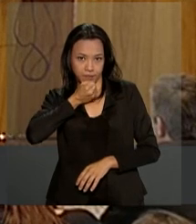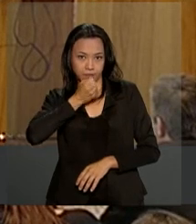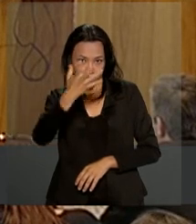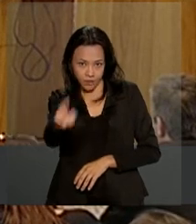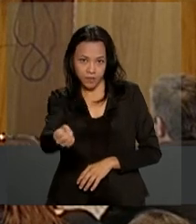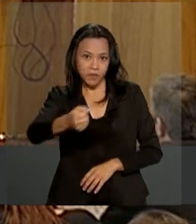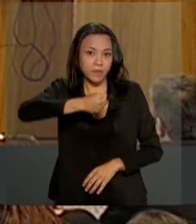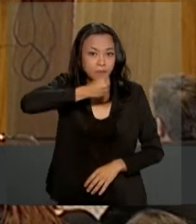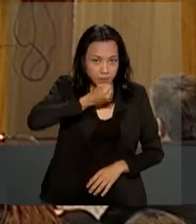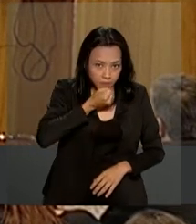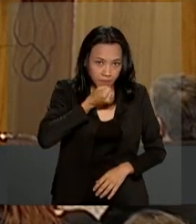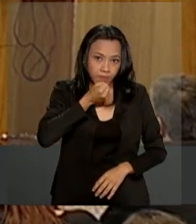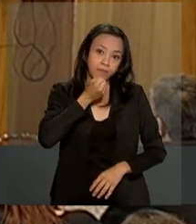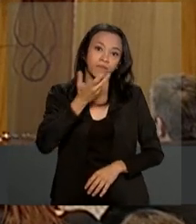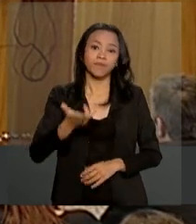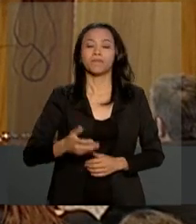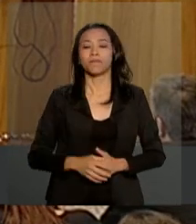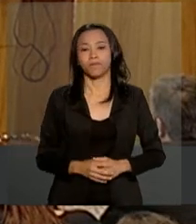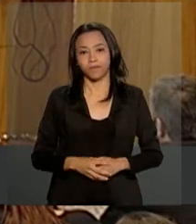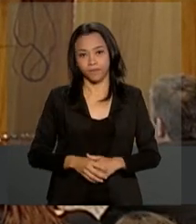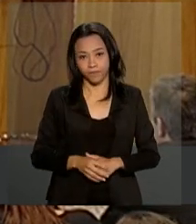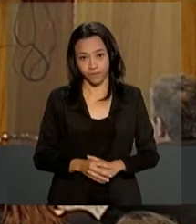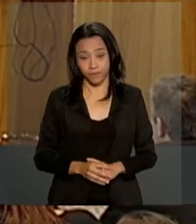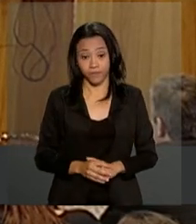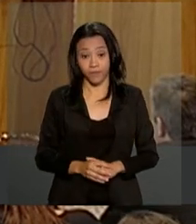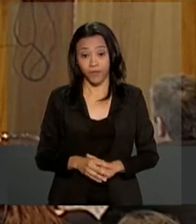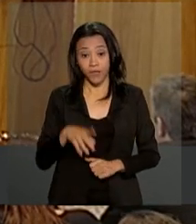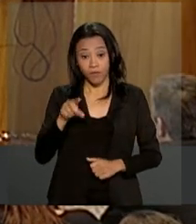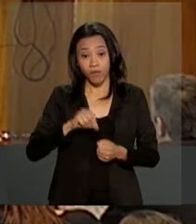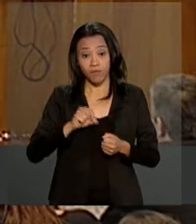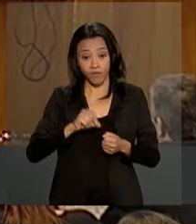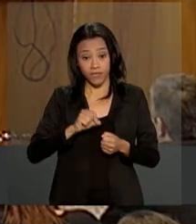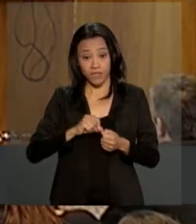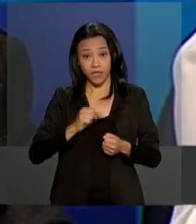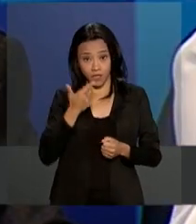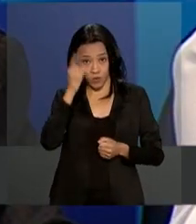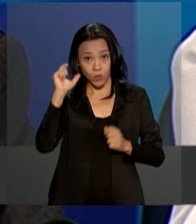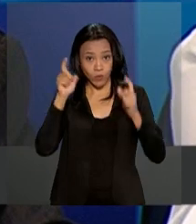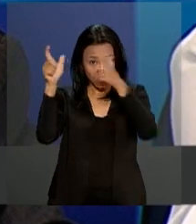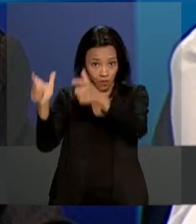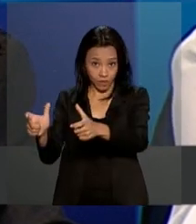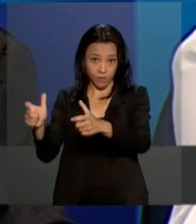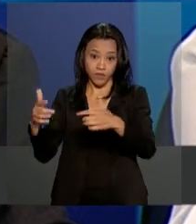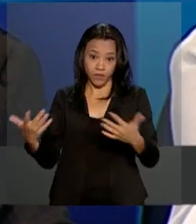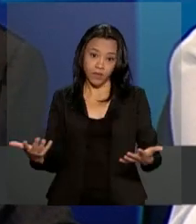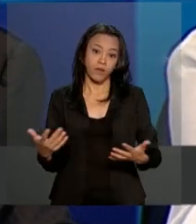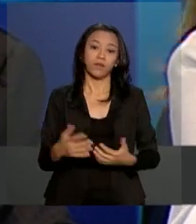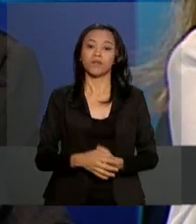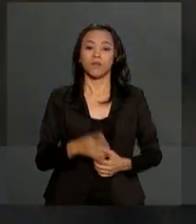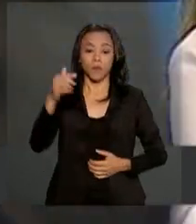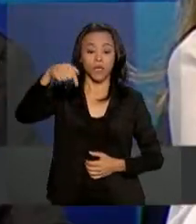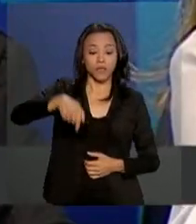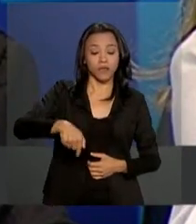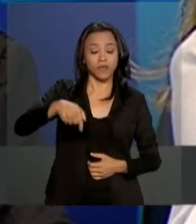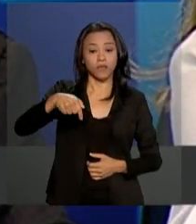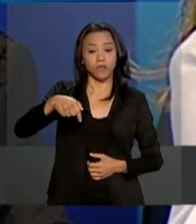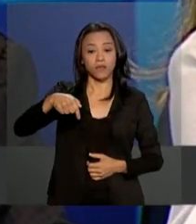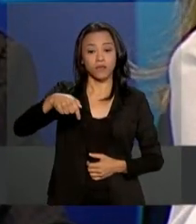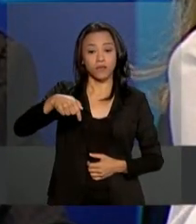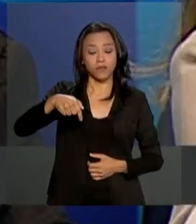fazer quebra a queixa vamos fazer lá em cima o quebra-queixo então ok embaixo